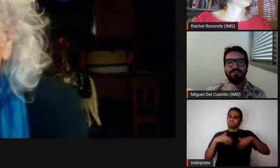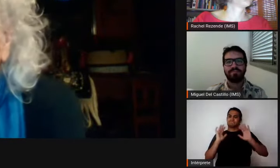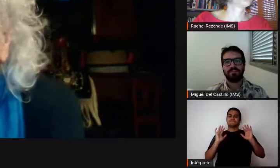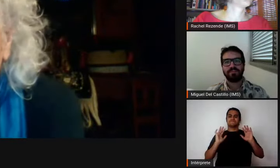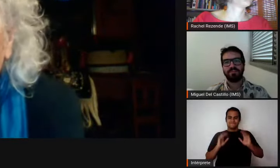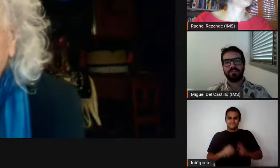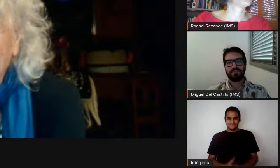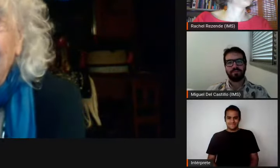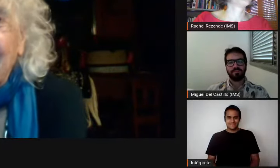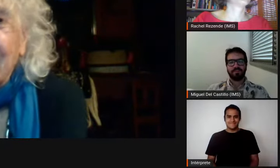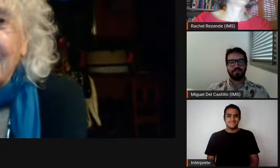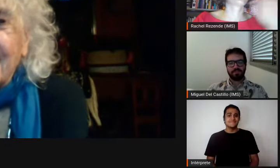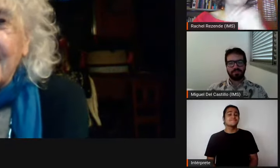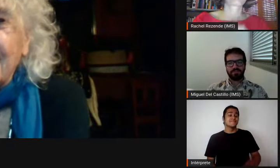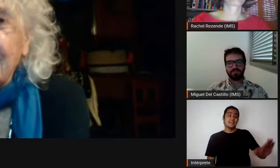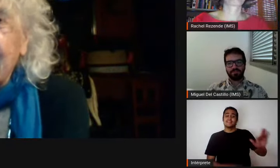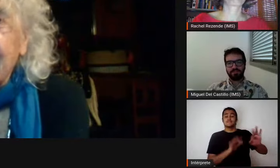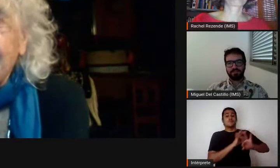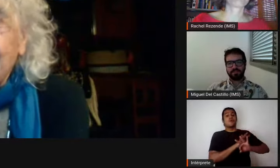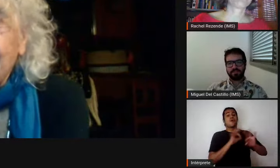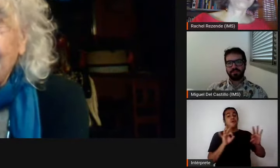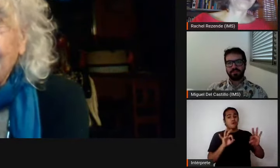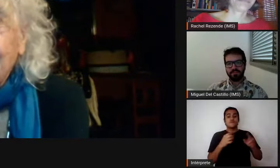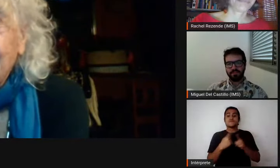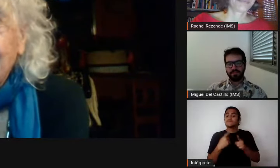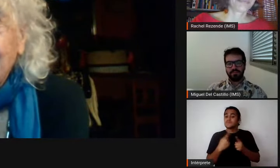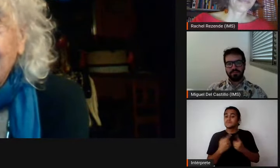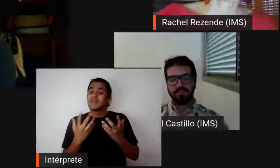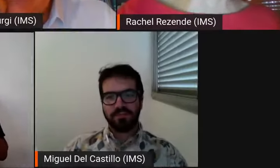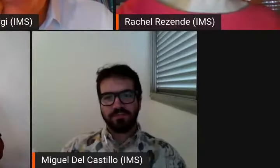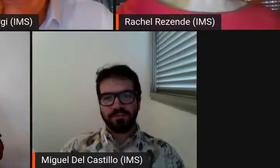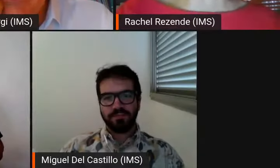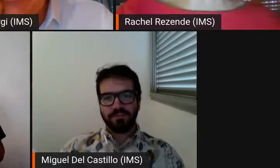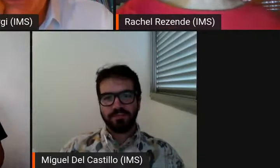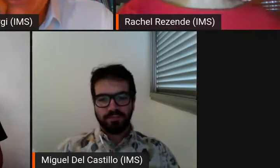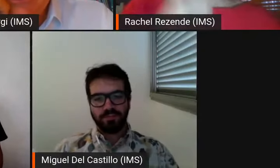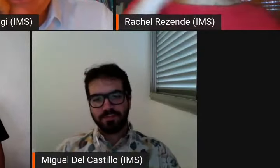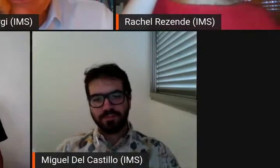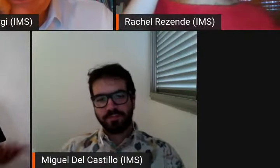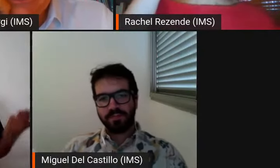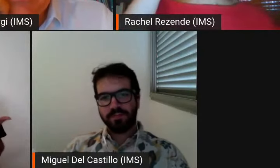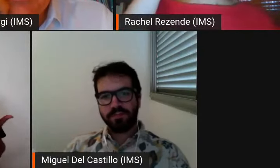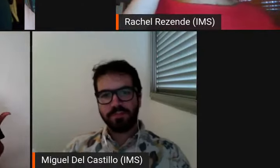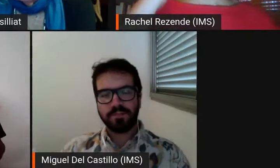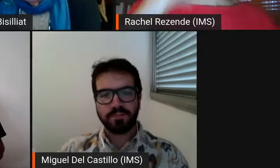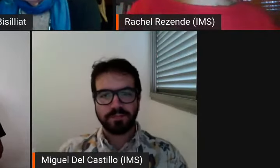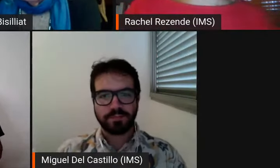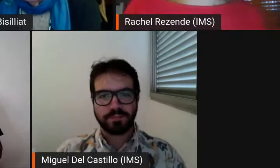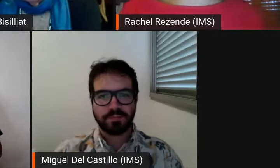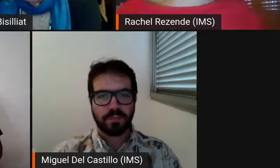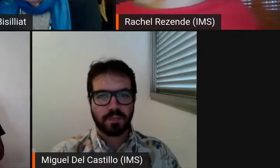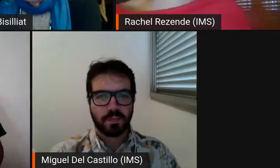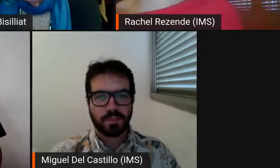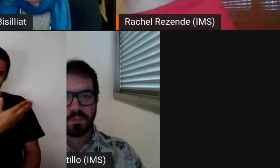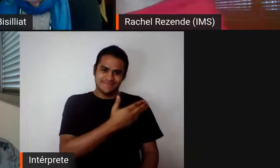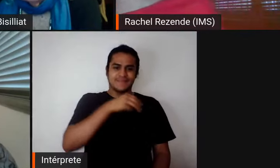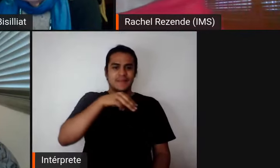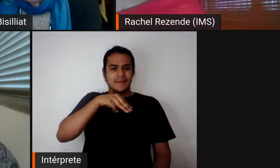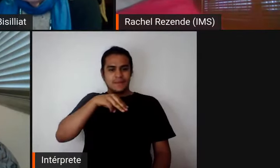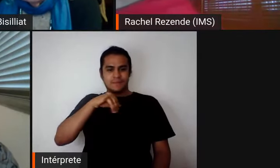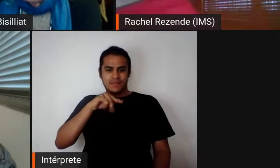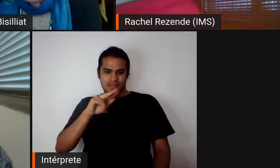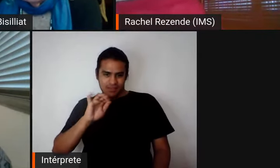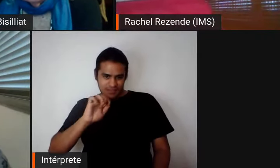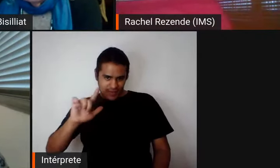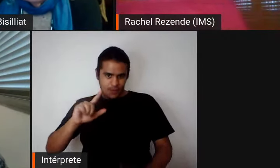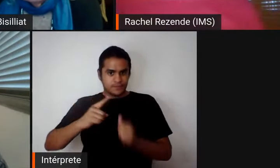está ótimo, porque eu quero, de fato, então, pedir para Miguel também, né, se